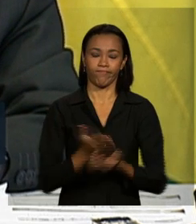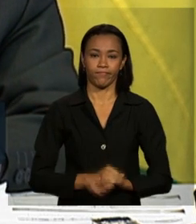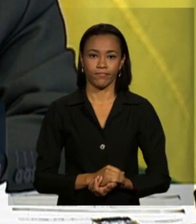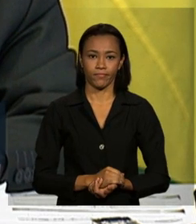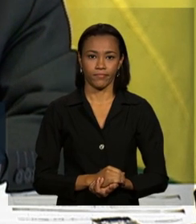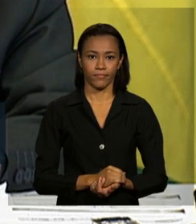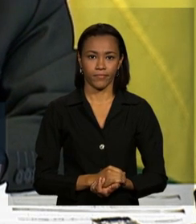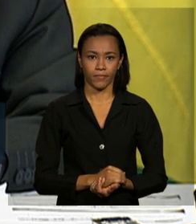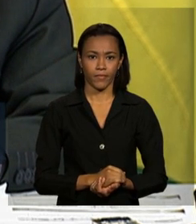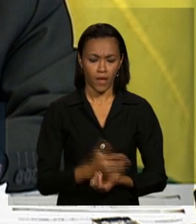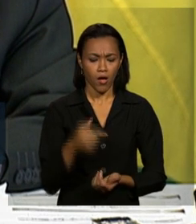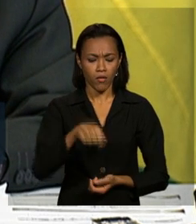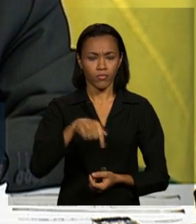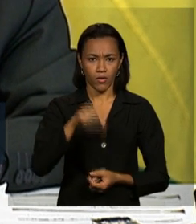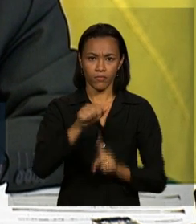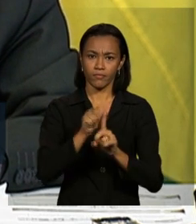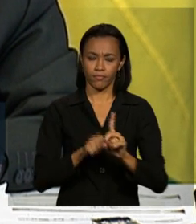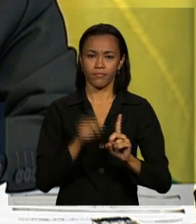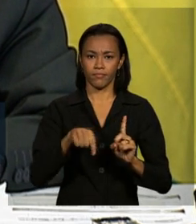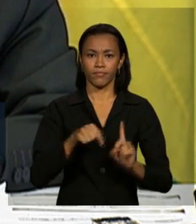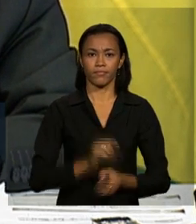23 agora desse